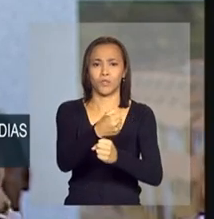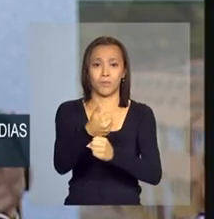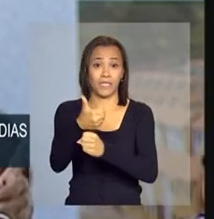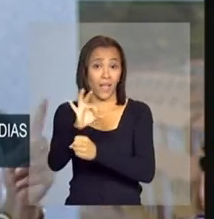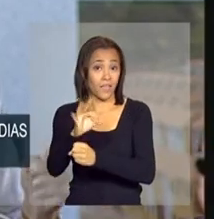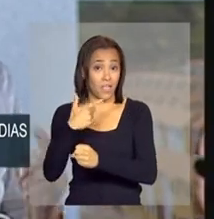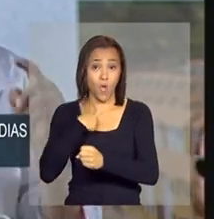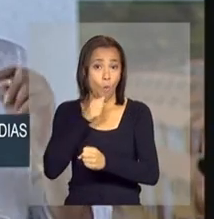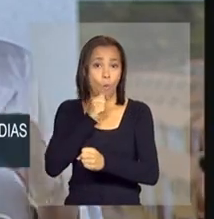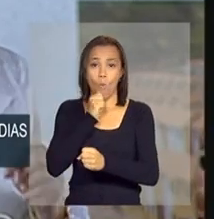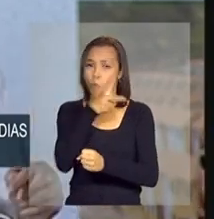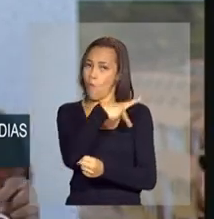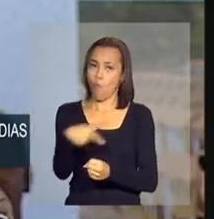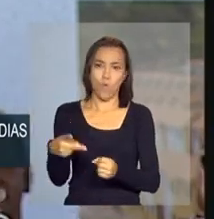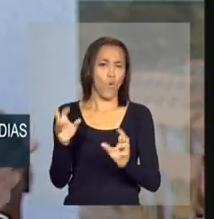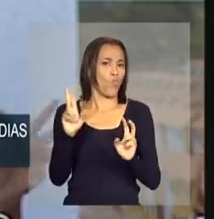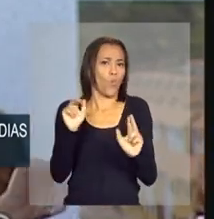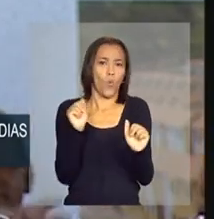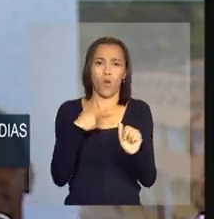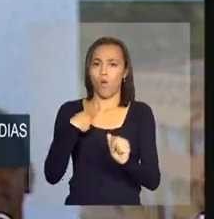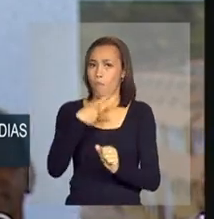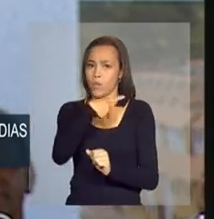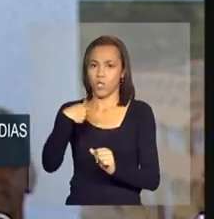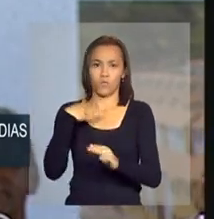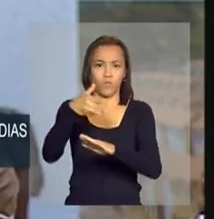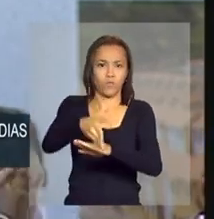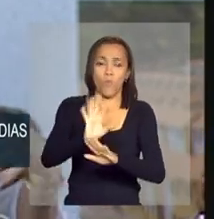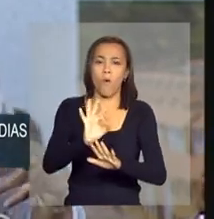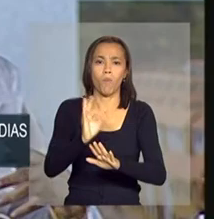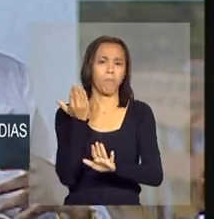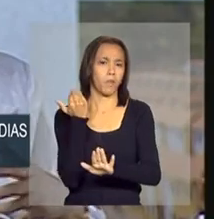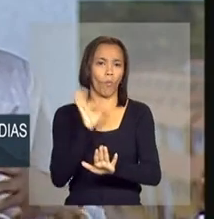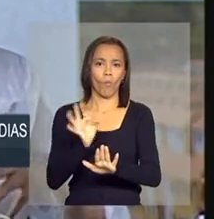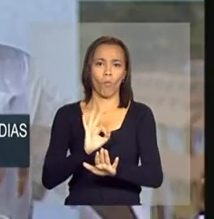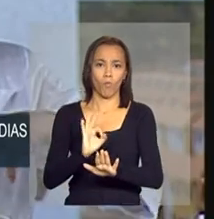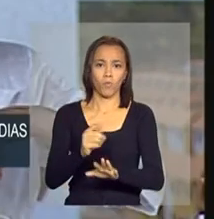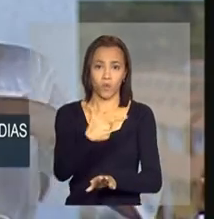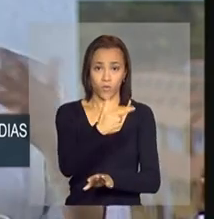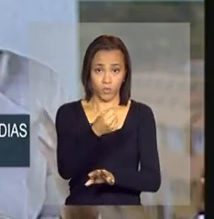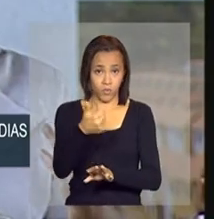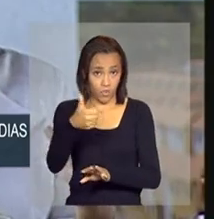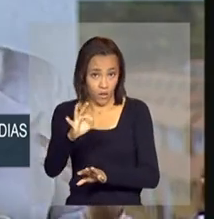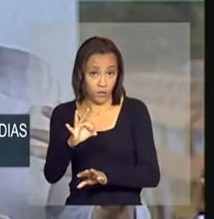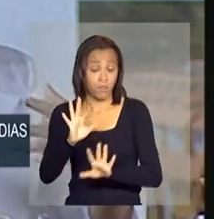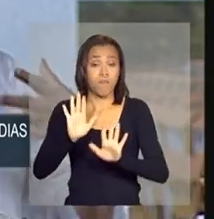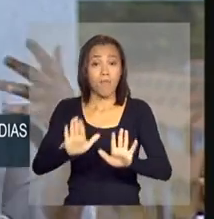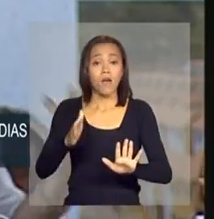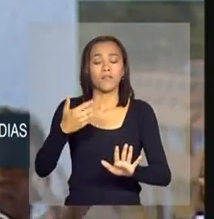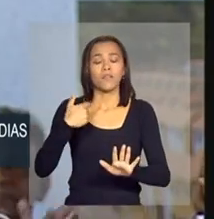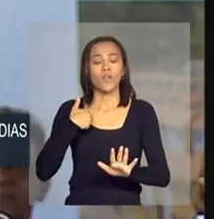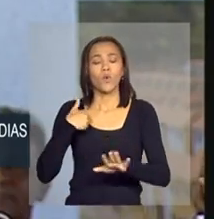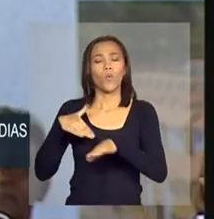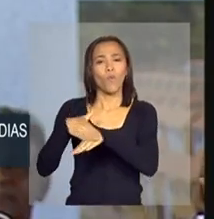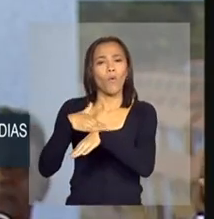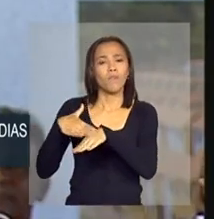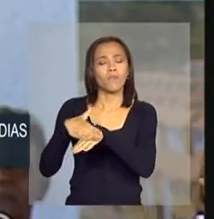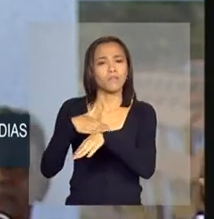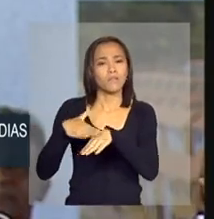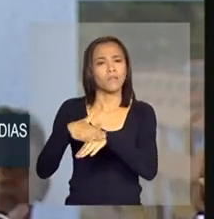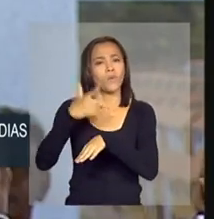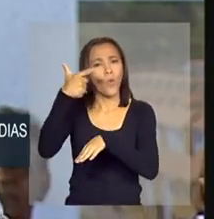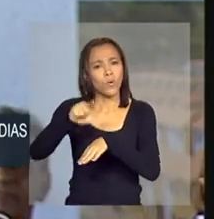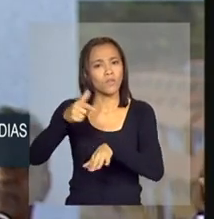nunca estive aqui como presidente Mas hoje nós conversando eu fui mais uma